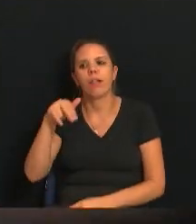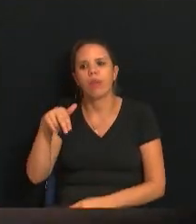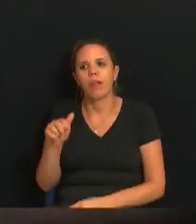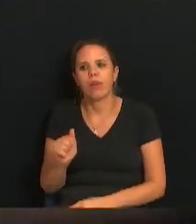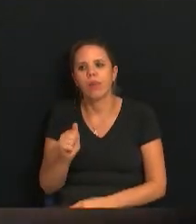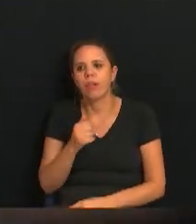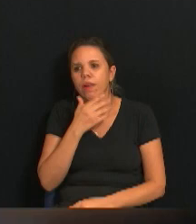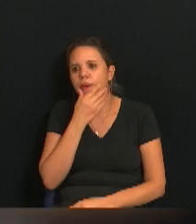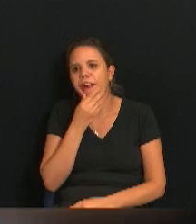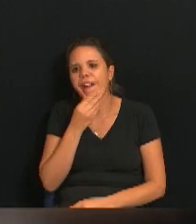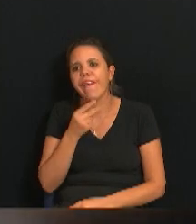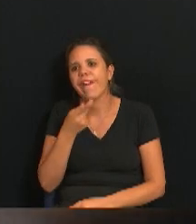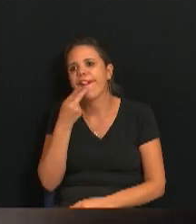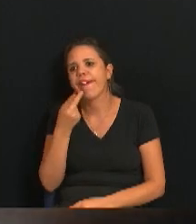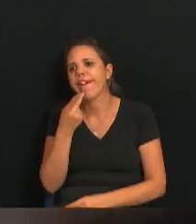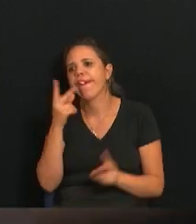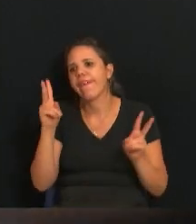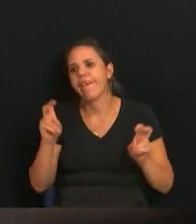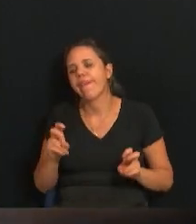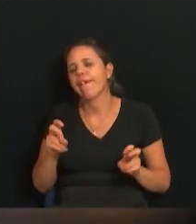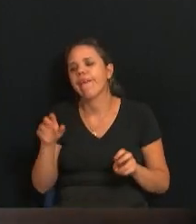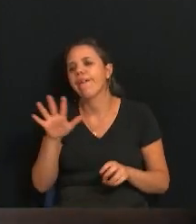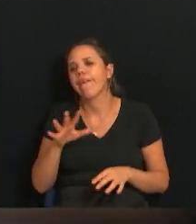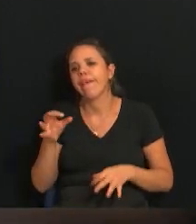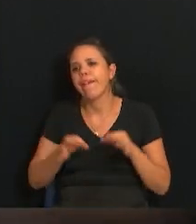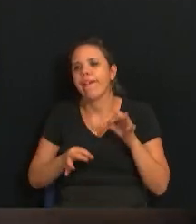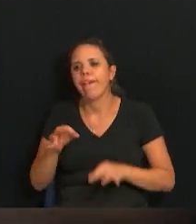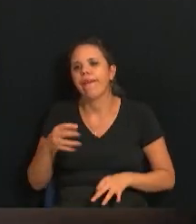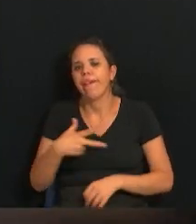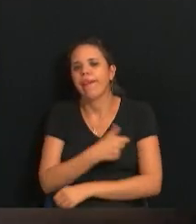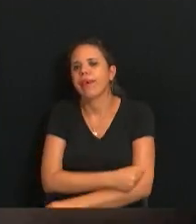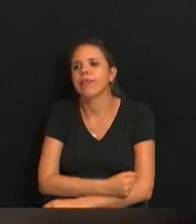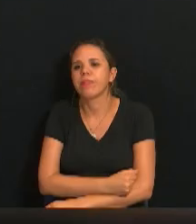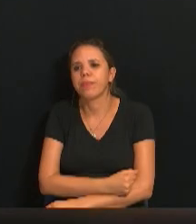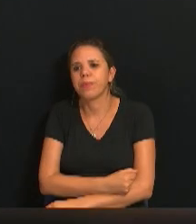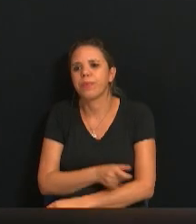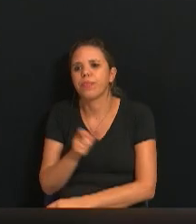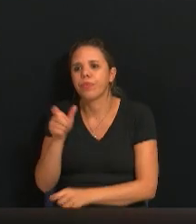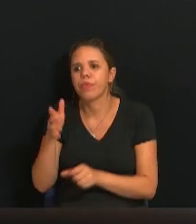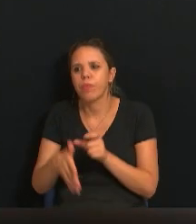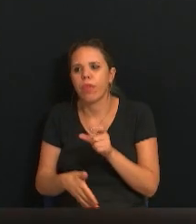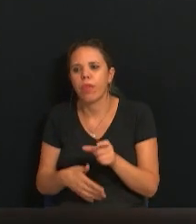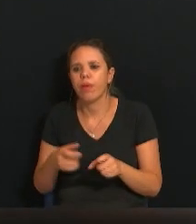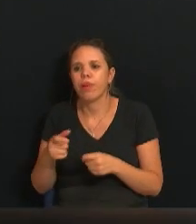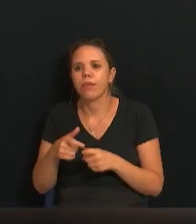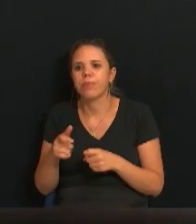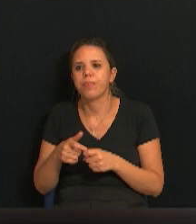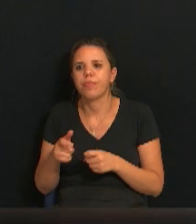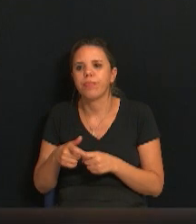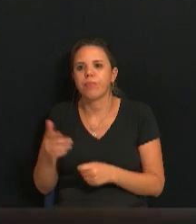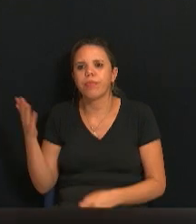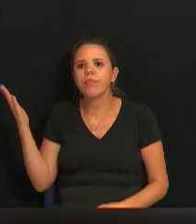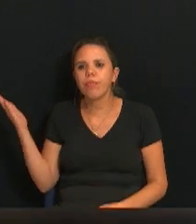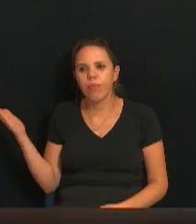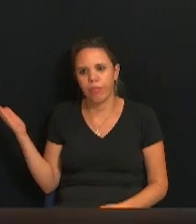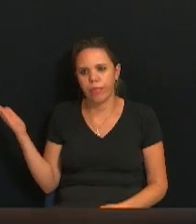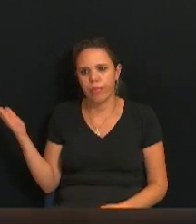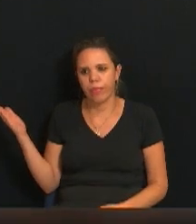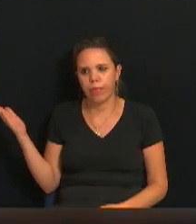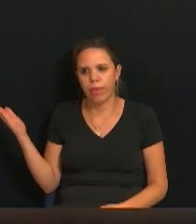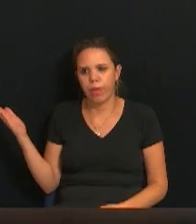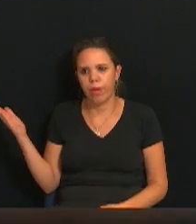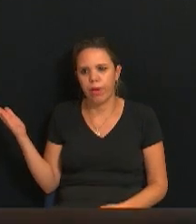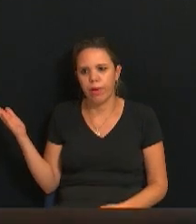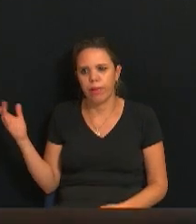Pascoal, que falou sobre o panorama jurídico da vacinação e do passaporte. A médica Maria Emília Gadelha afirmou que